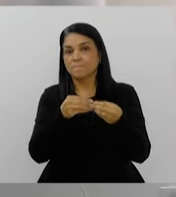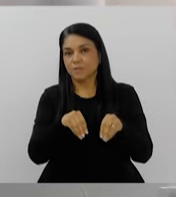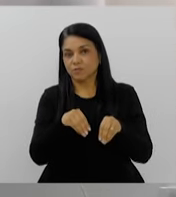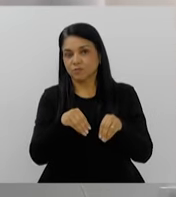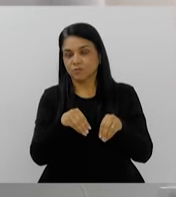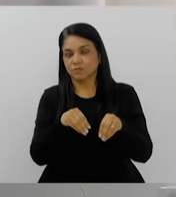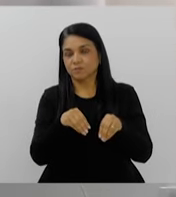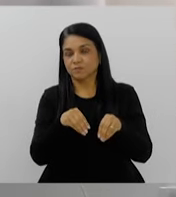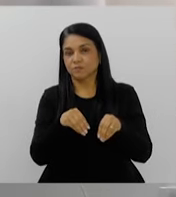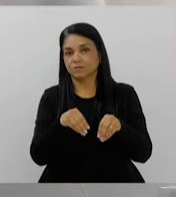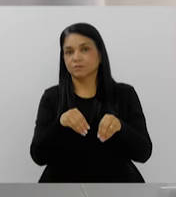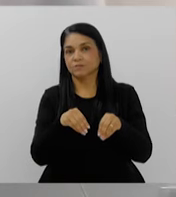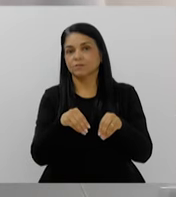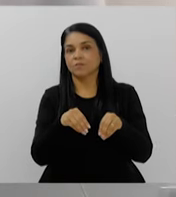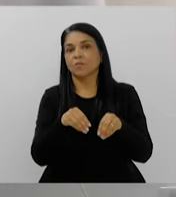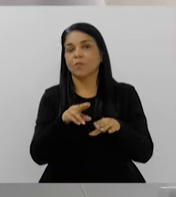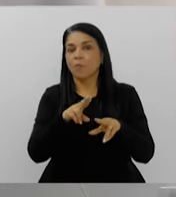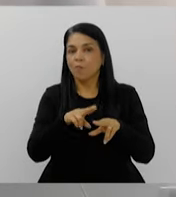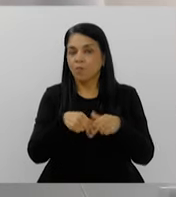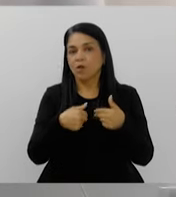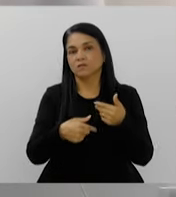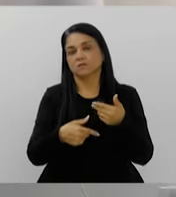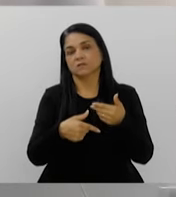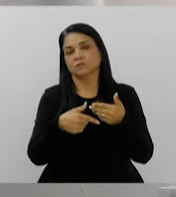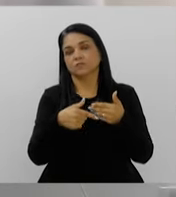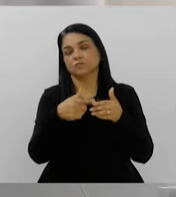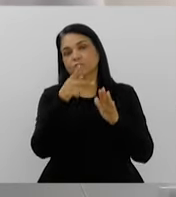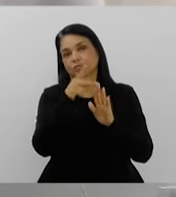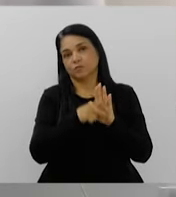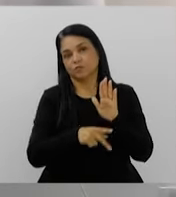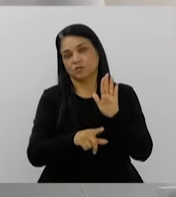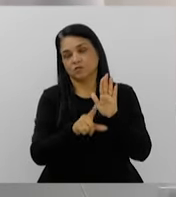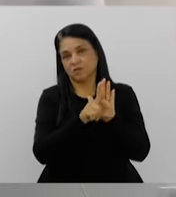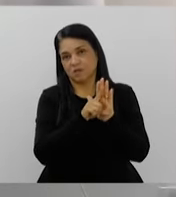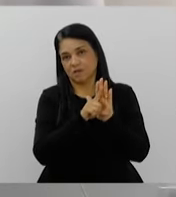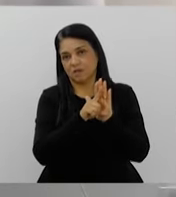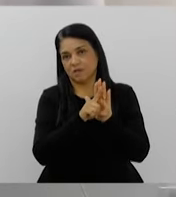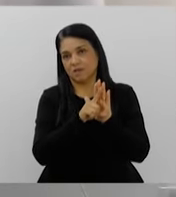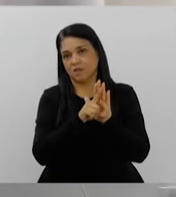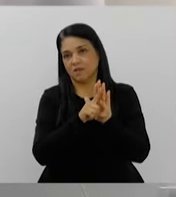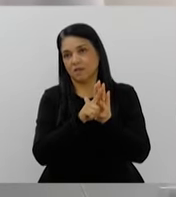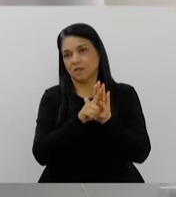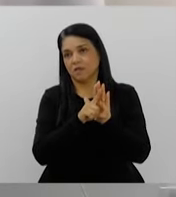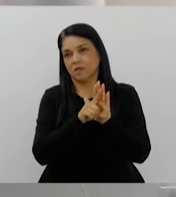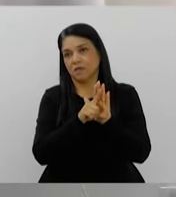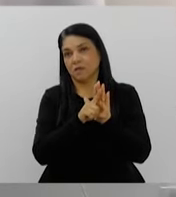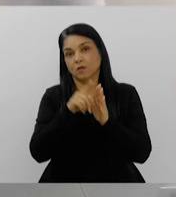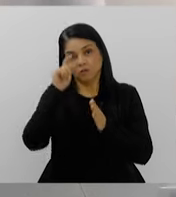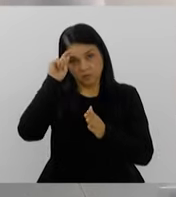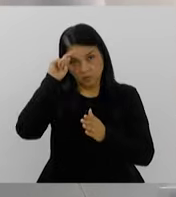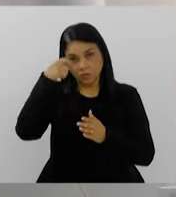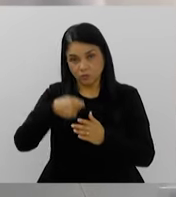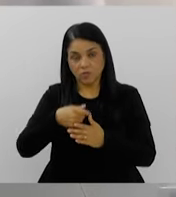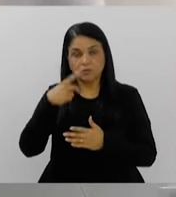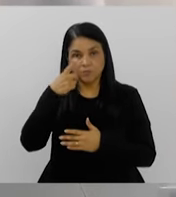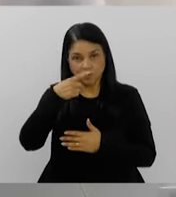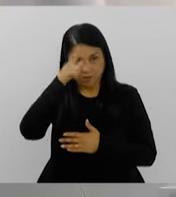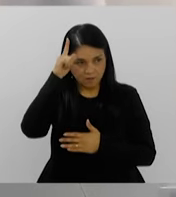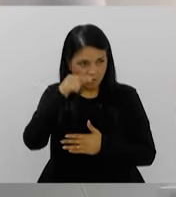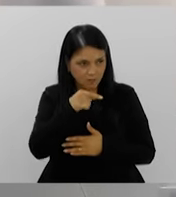prejudicabilidade em razão da lei, se não me engano, do projeto de lei, né? Salvo engano, de autoria do deputado Luiz Paulo, né? O